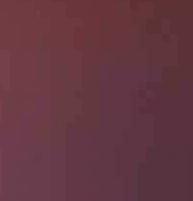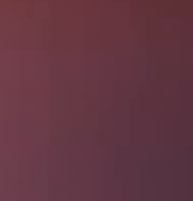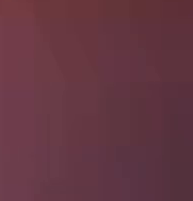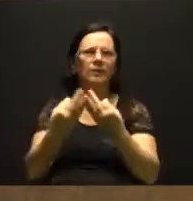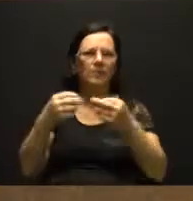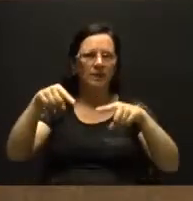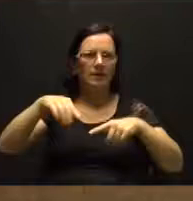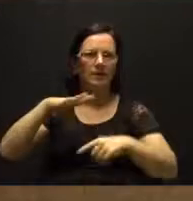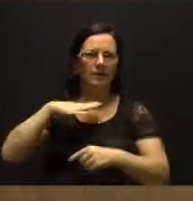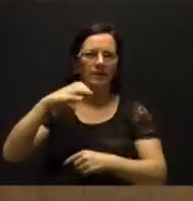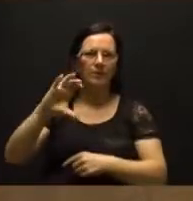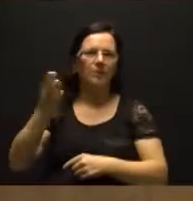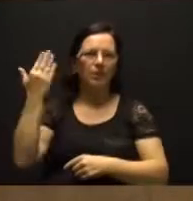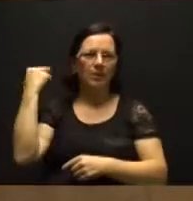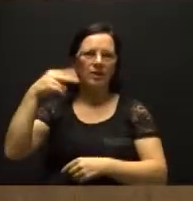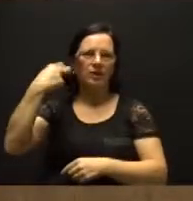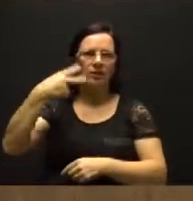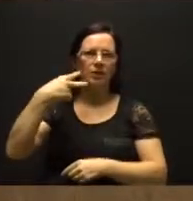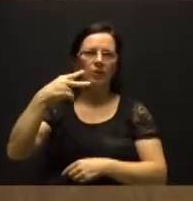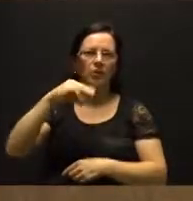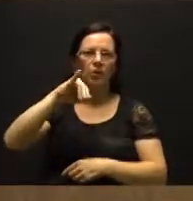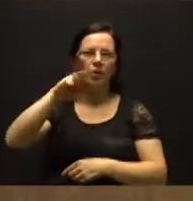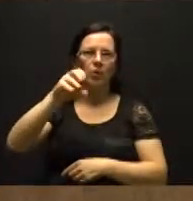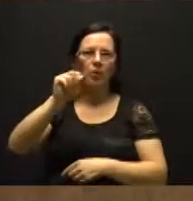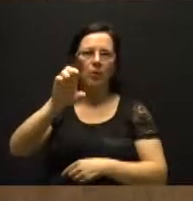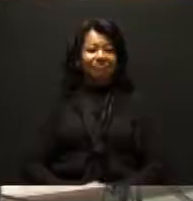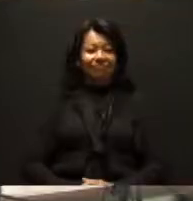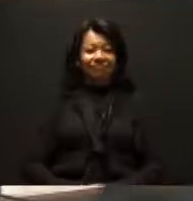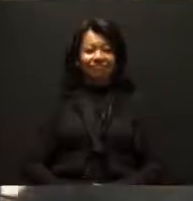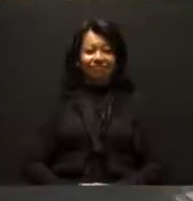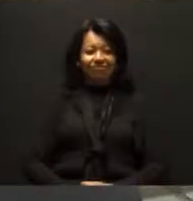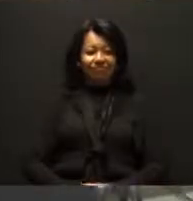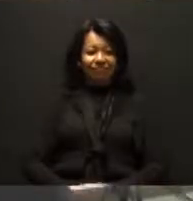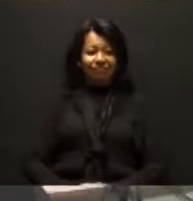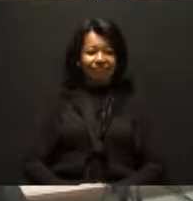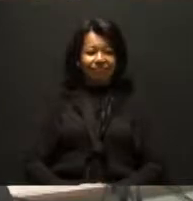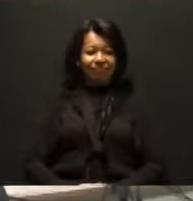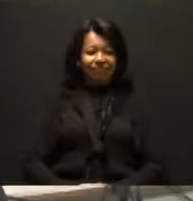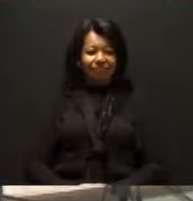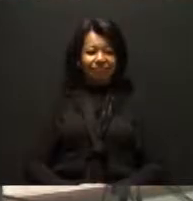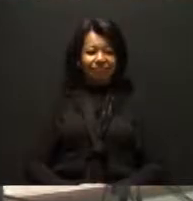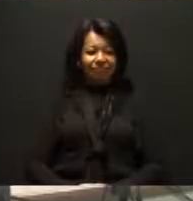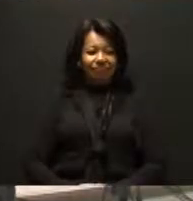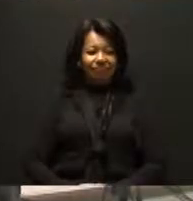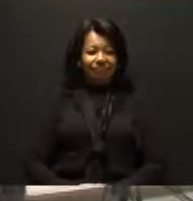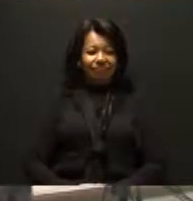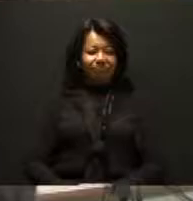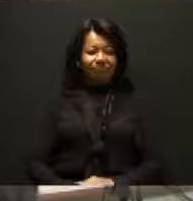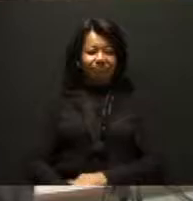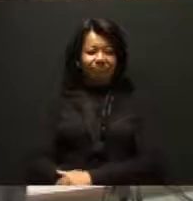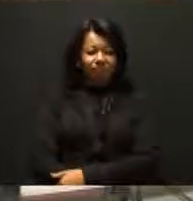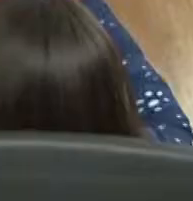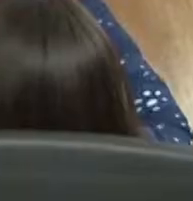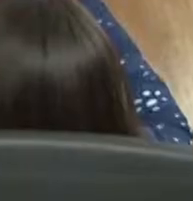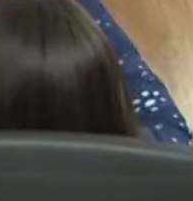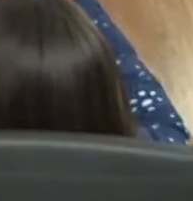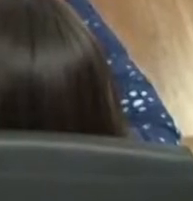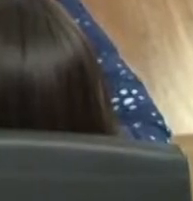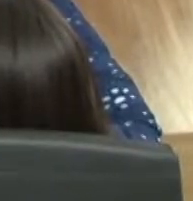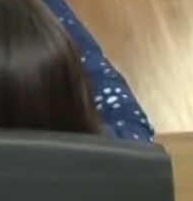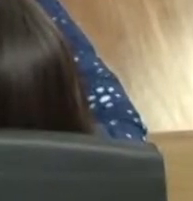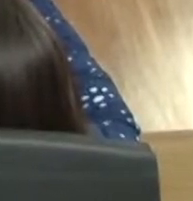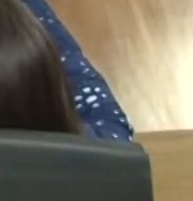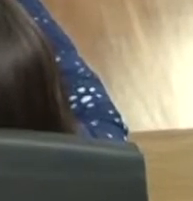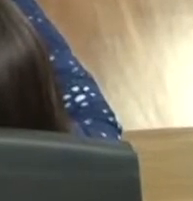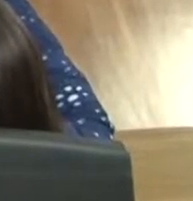com o tema família uma luz para a sociedade a câmara de button realizou no dia 23 de agosto sessão